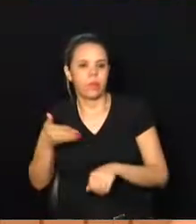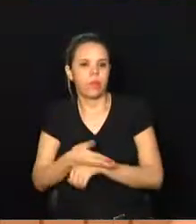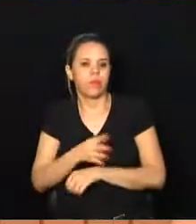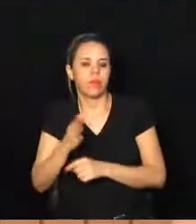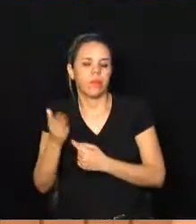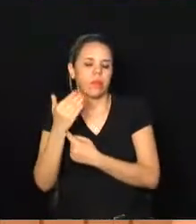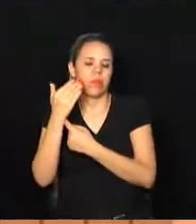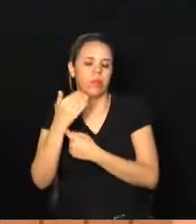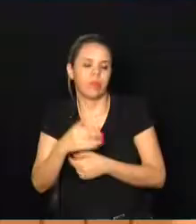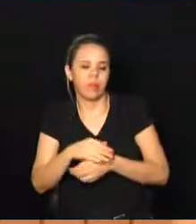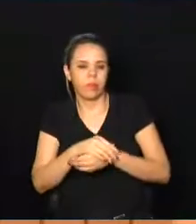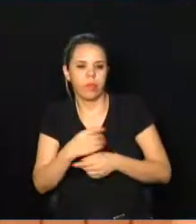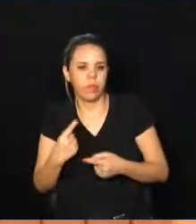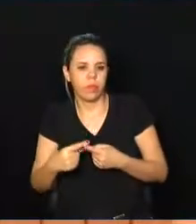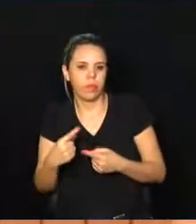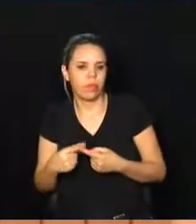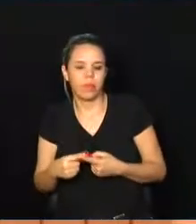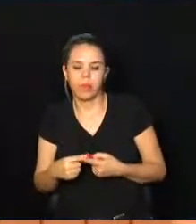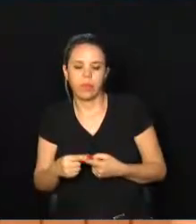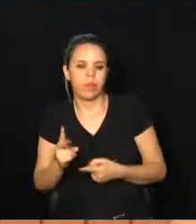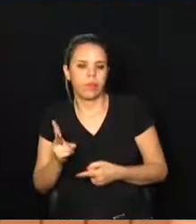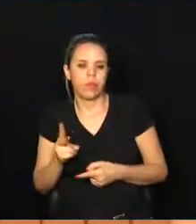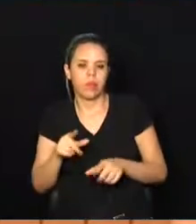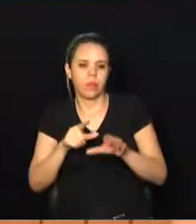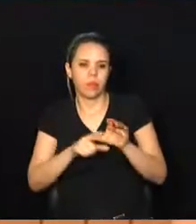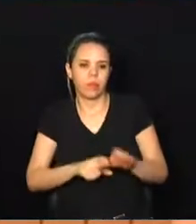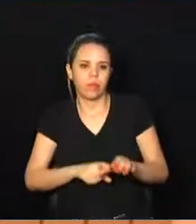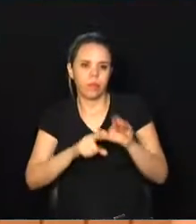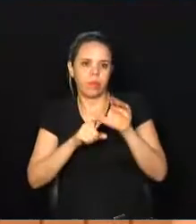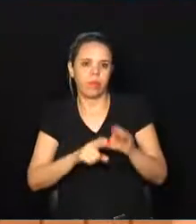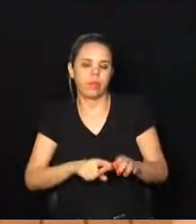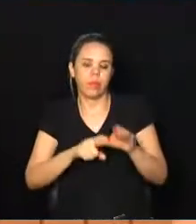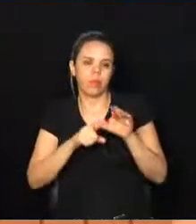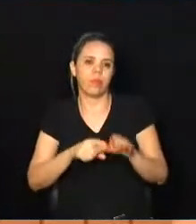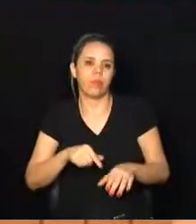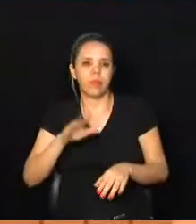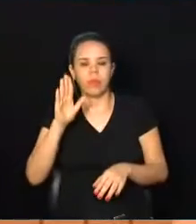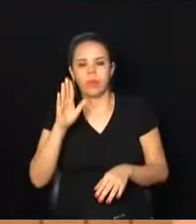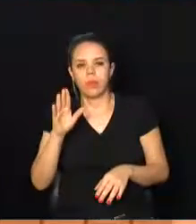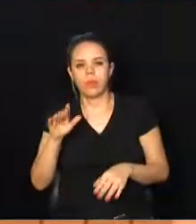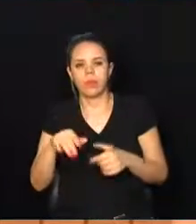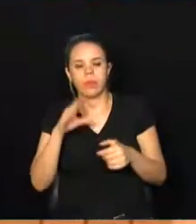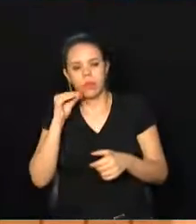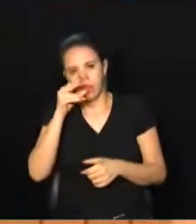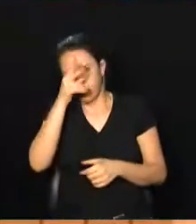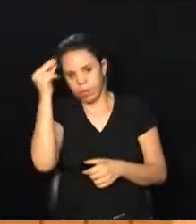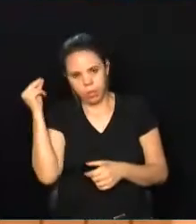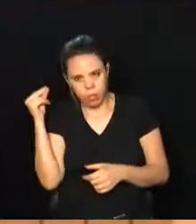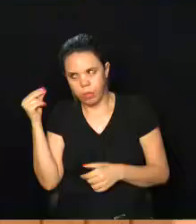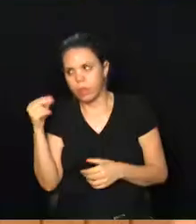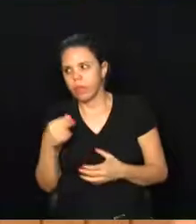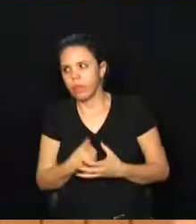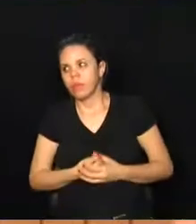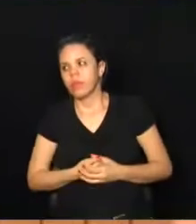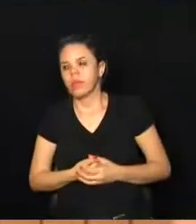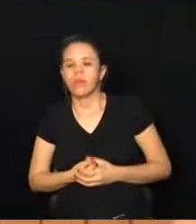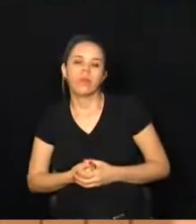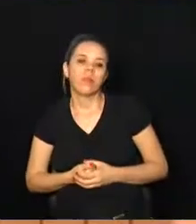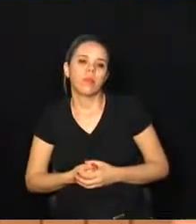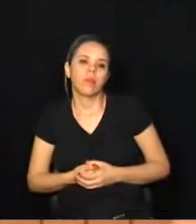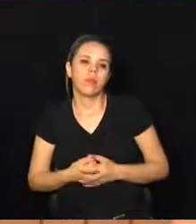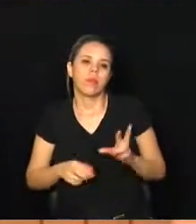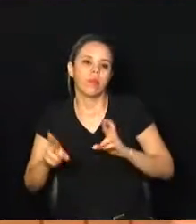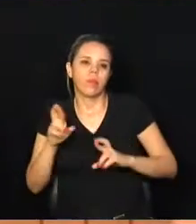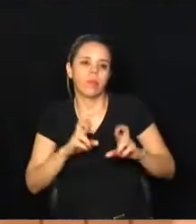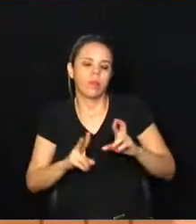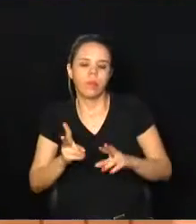tecnologia, porque senão a gente vai sempre depender de mais servidores públicos, a análise